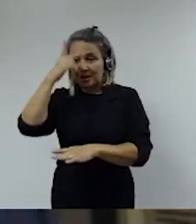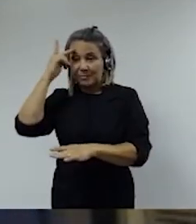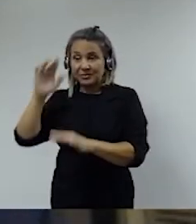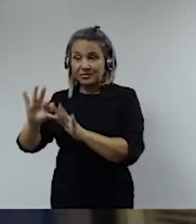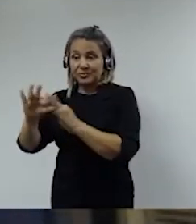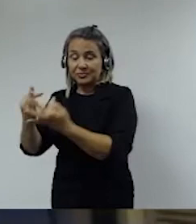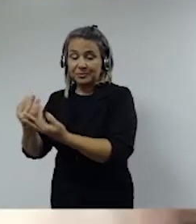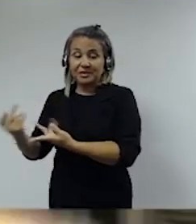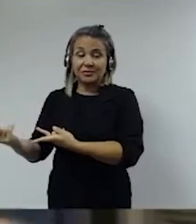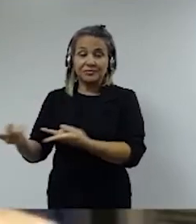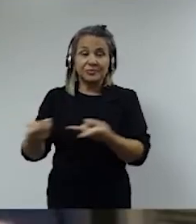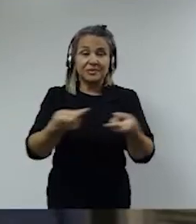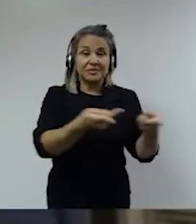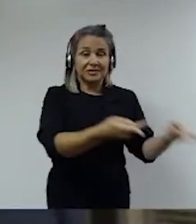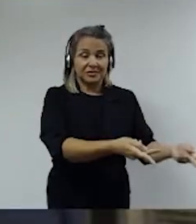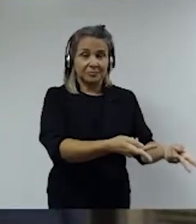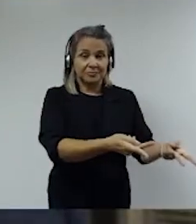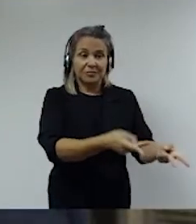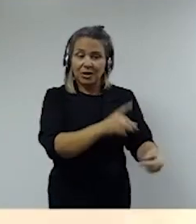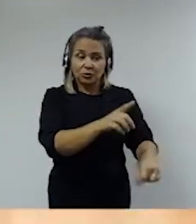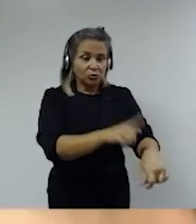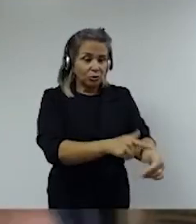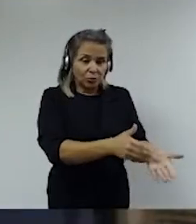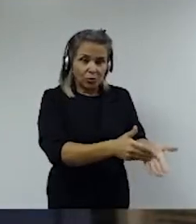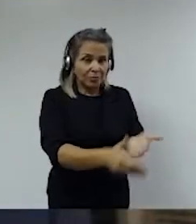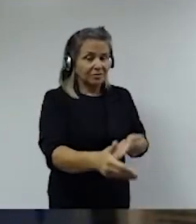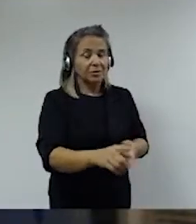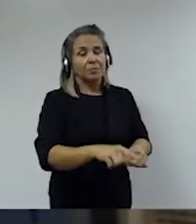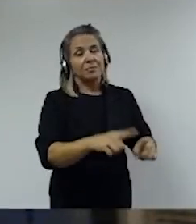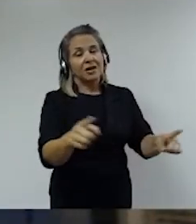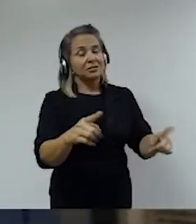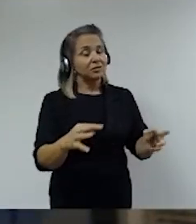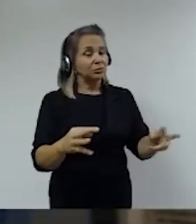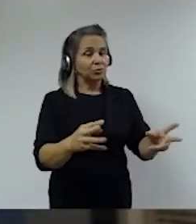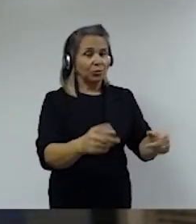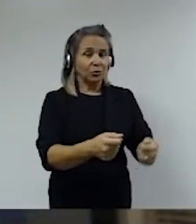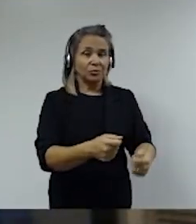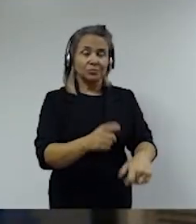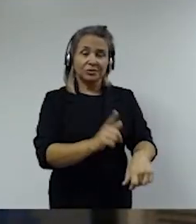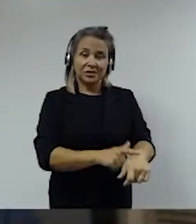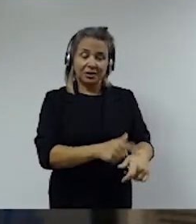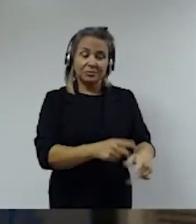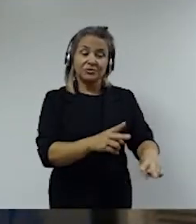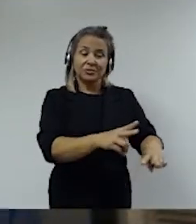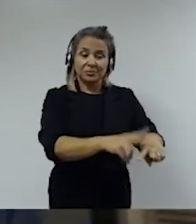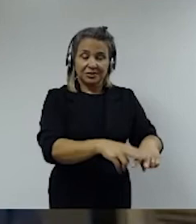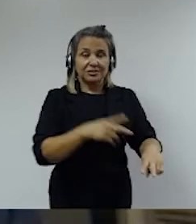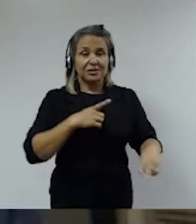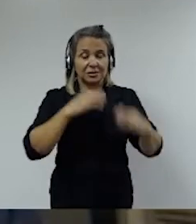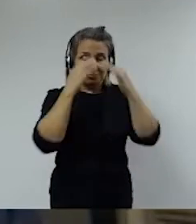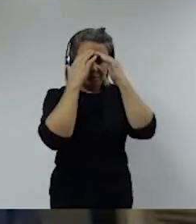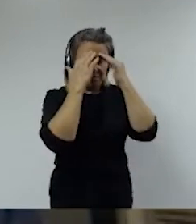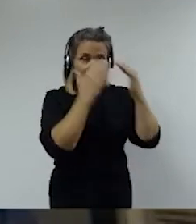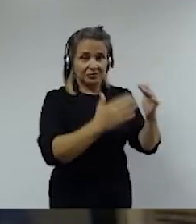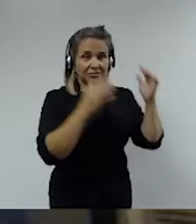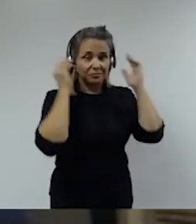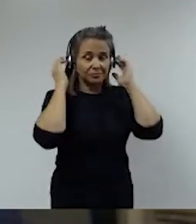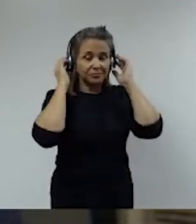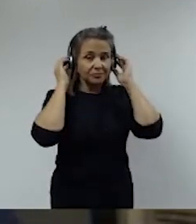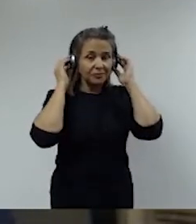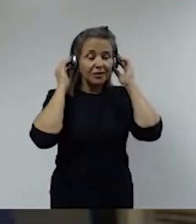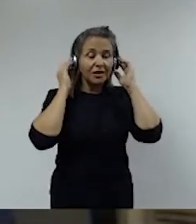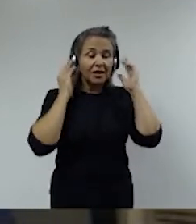E nisso, não só naquele momento inicial, mas durante o período em que permanecer preso, haverá um respeito ao devido processo